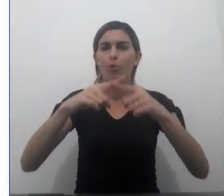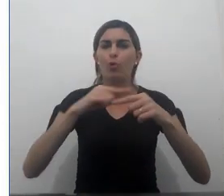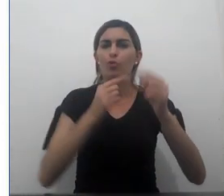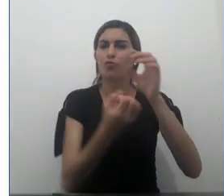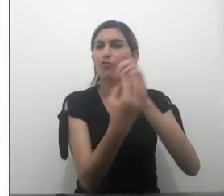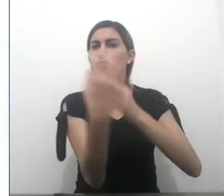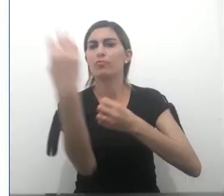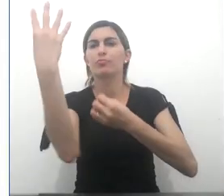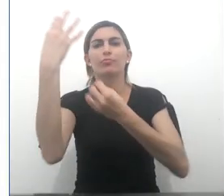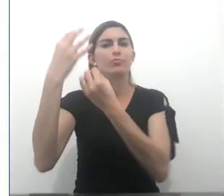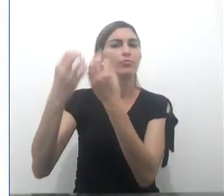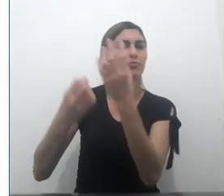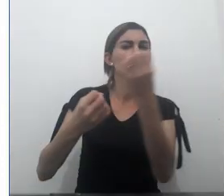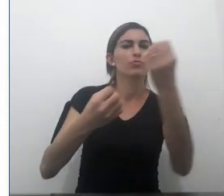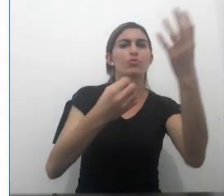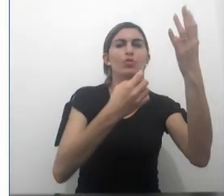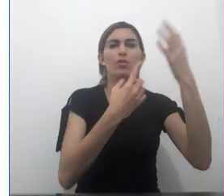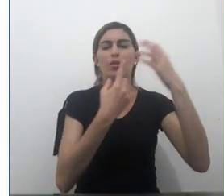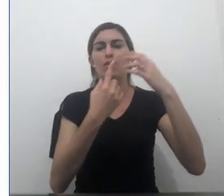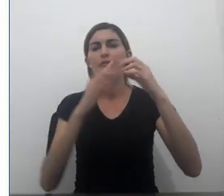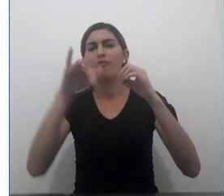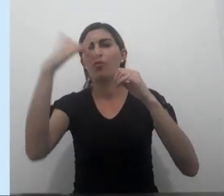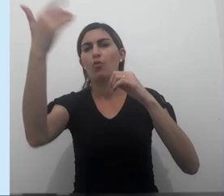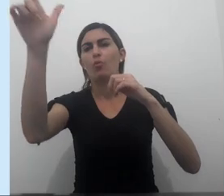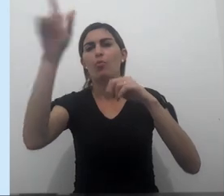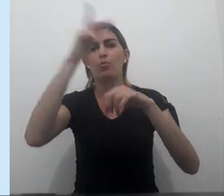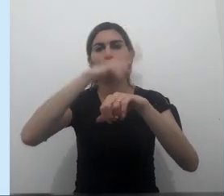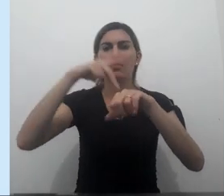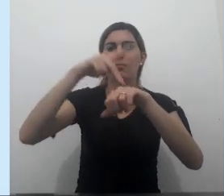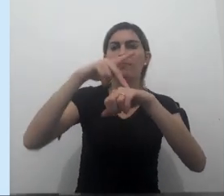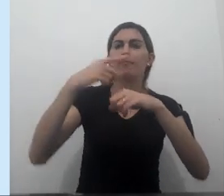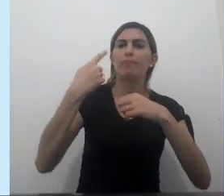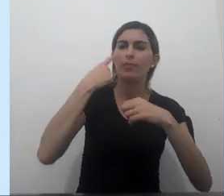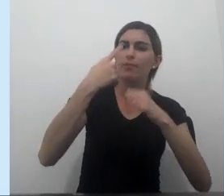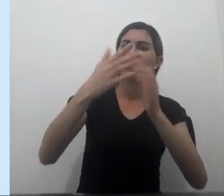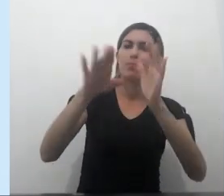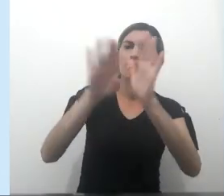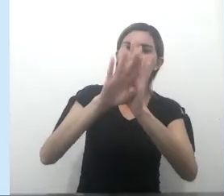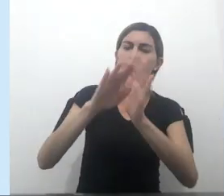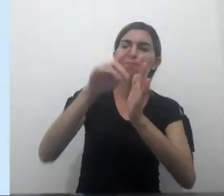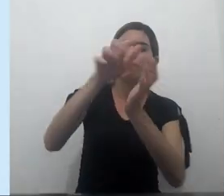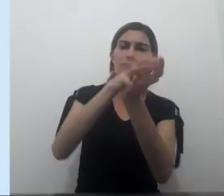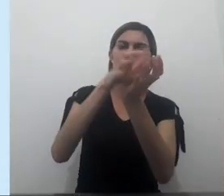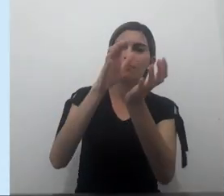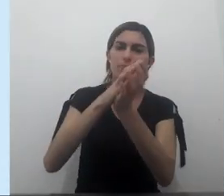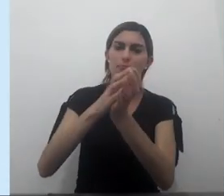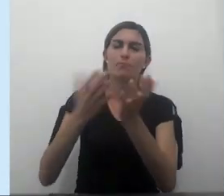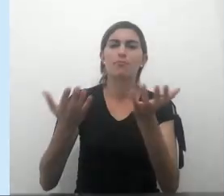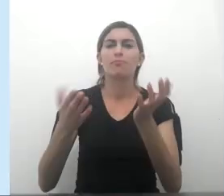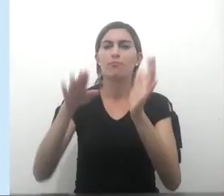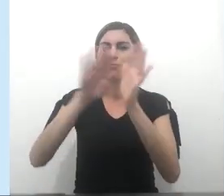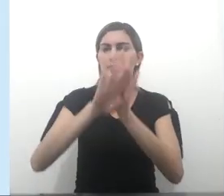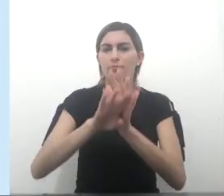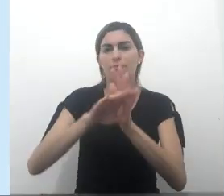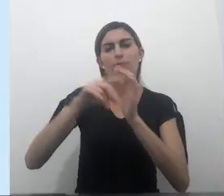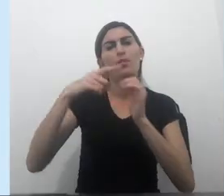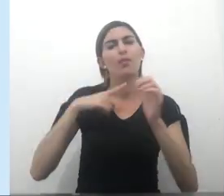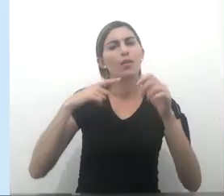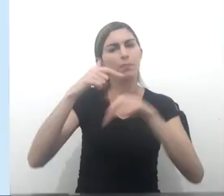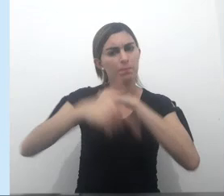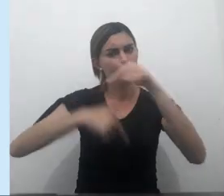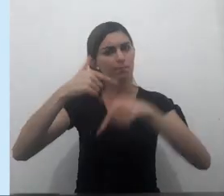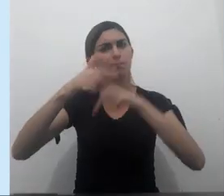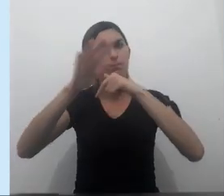né, pelo Brasil ou vêm cruzeiro de fora do país, eles passam por esse porto aí do Recife. Tá? Então, existe